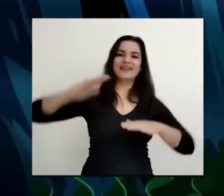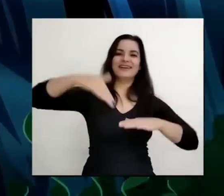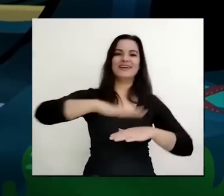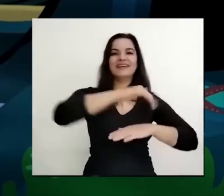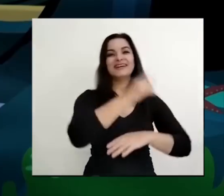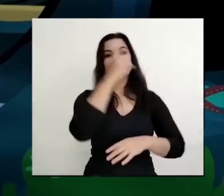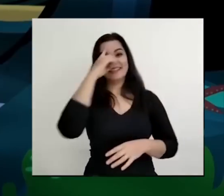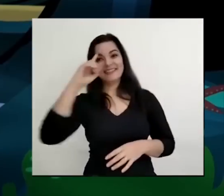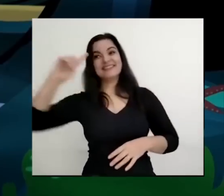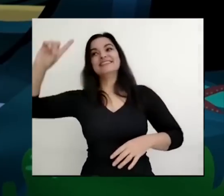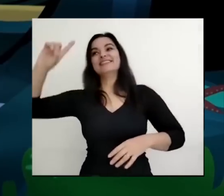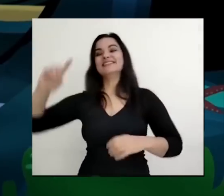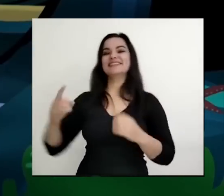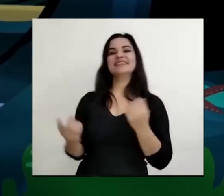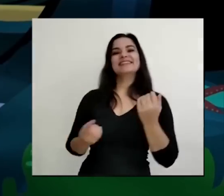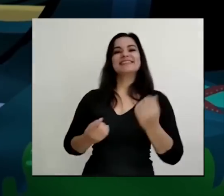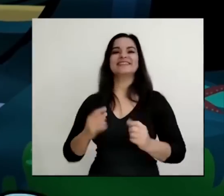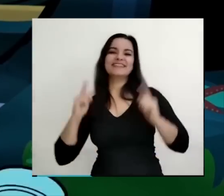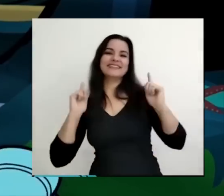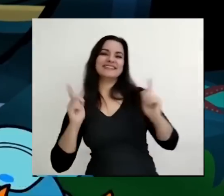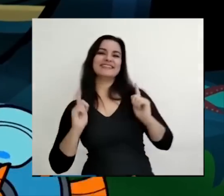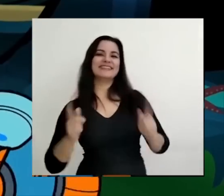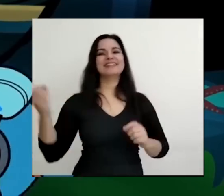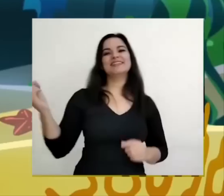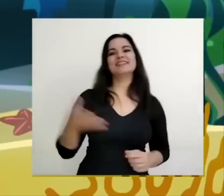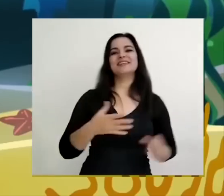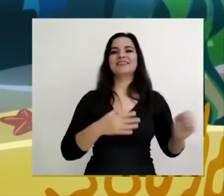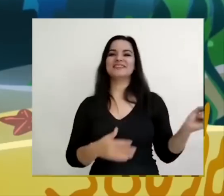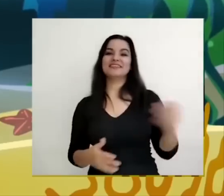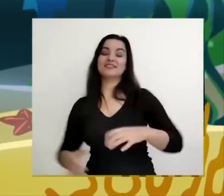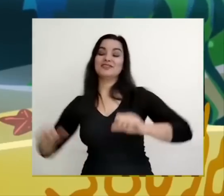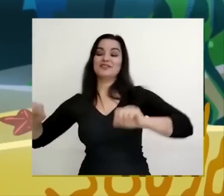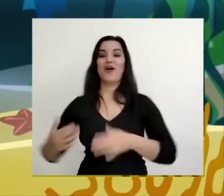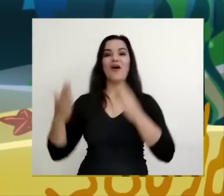Dia de uma nova aventura, pegar onda no mar.